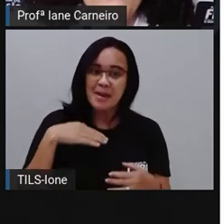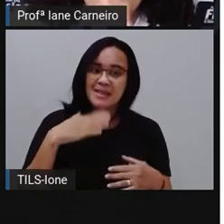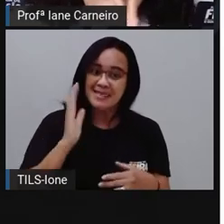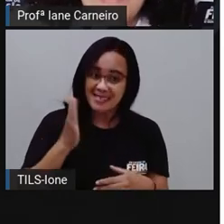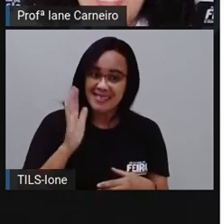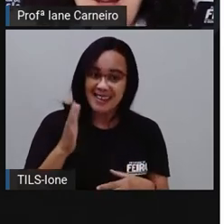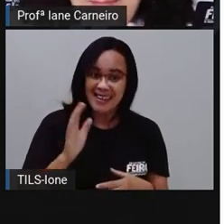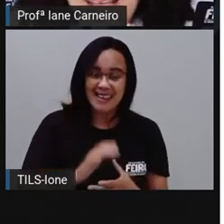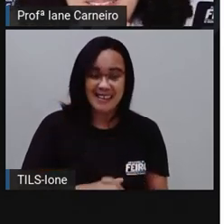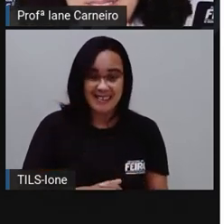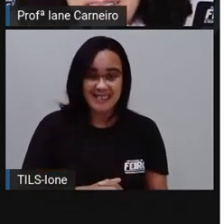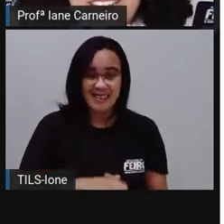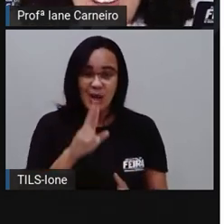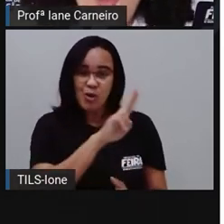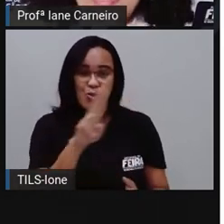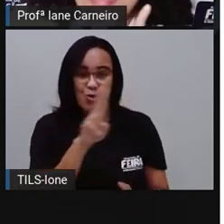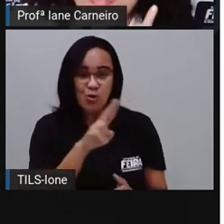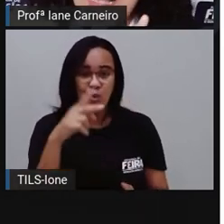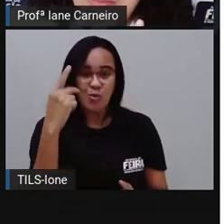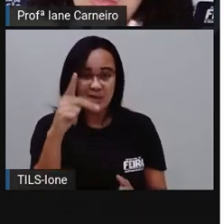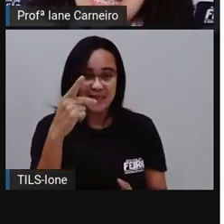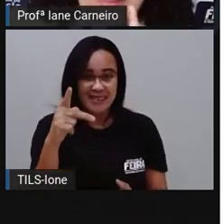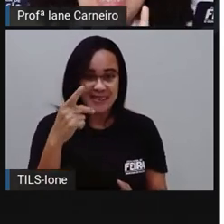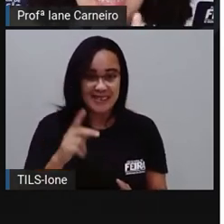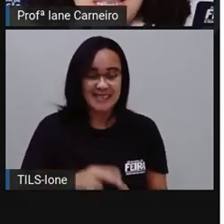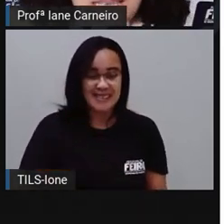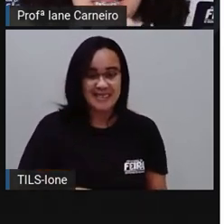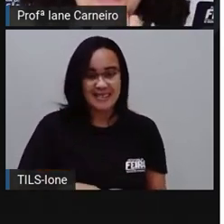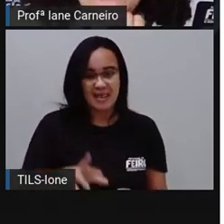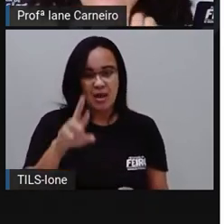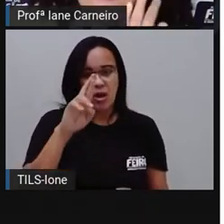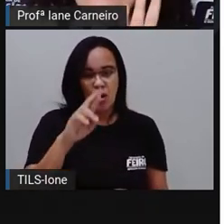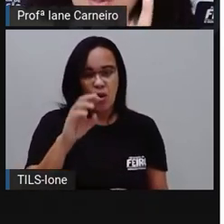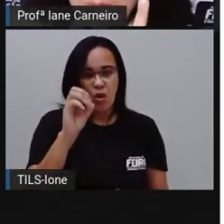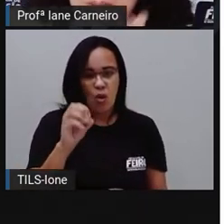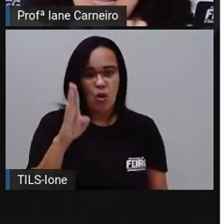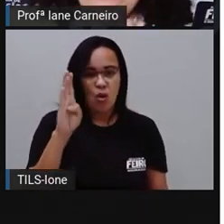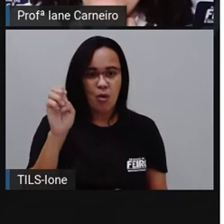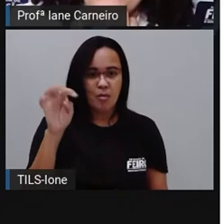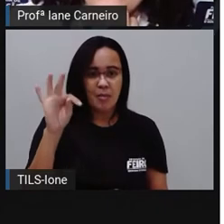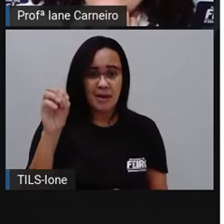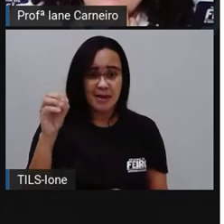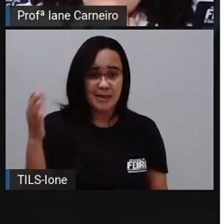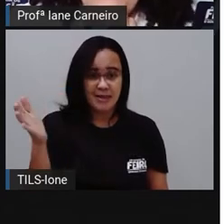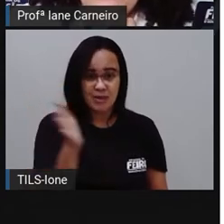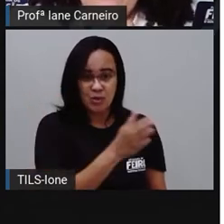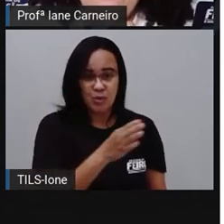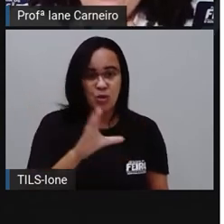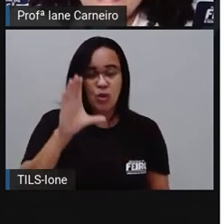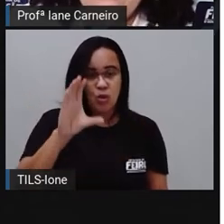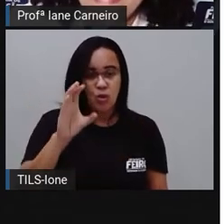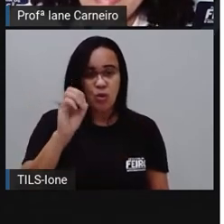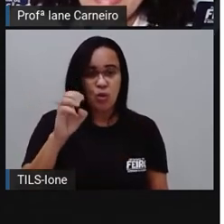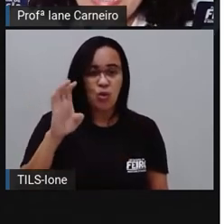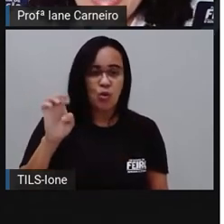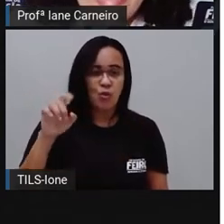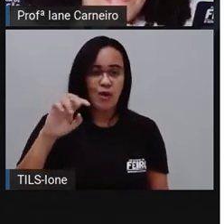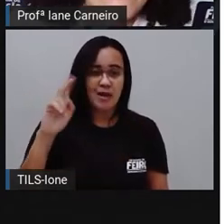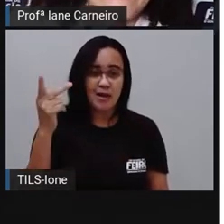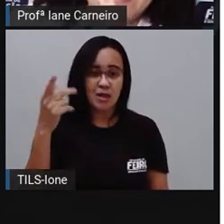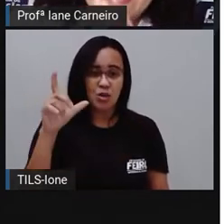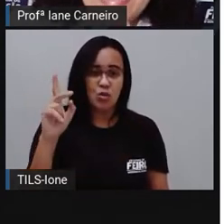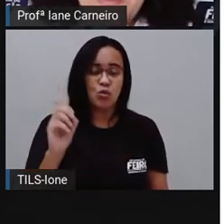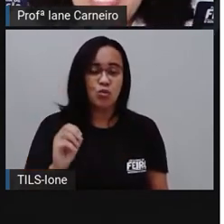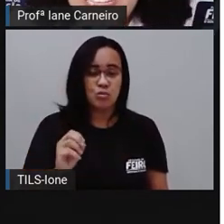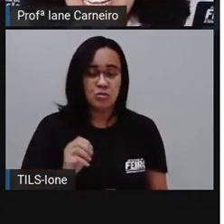o Coelho, Roberto Coelho. Ó, ele cantava a música da Manteiga, Cebola. Deixa eu ver qual música mais ele canta.